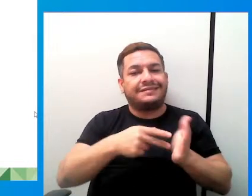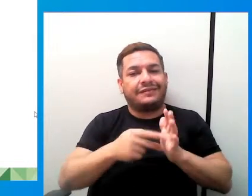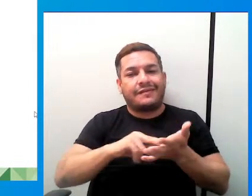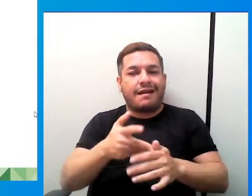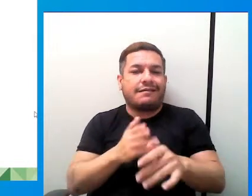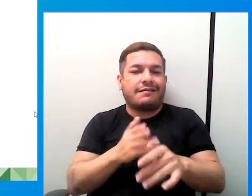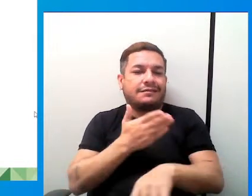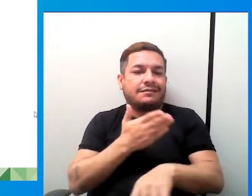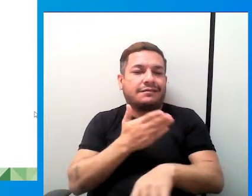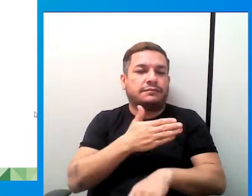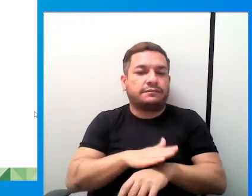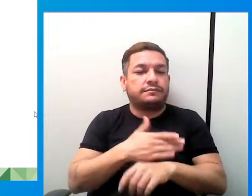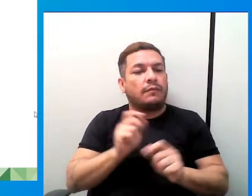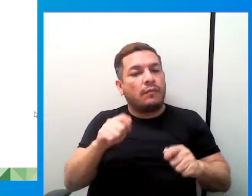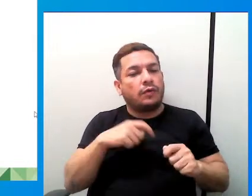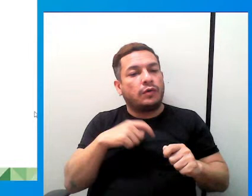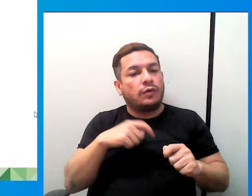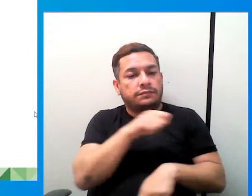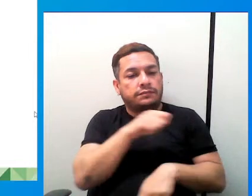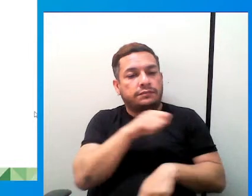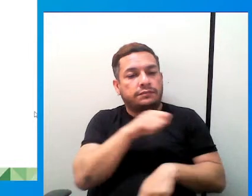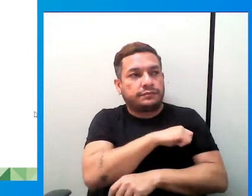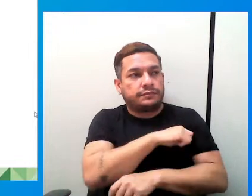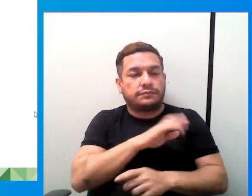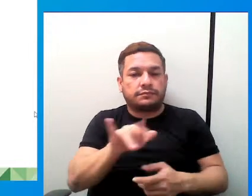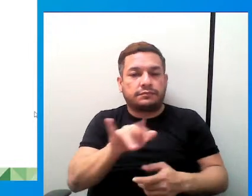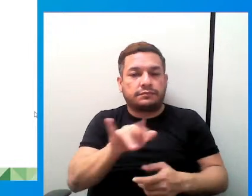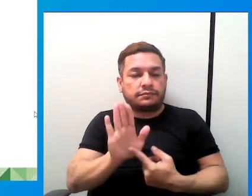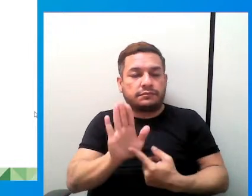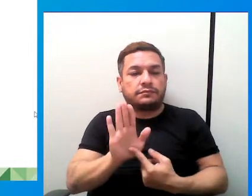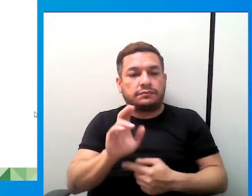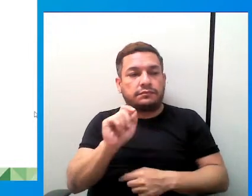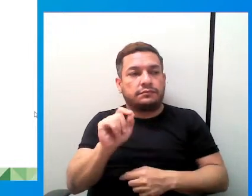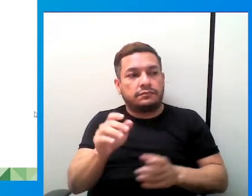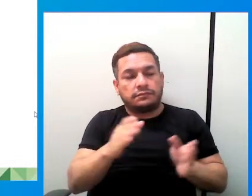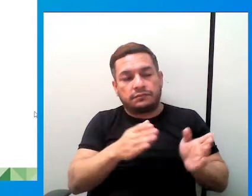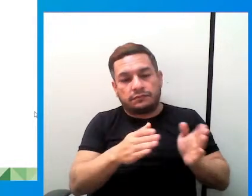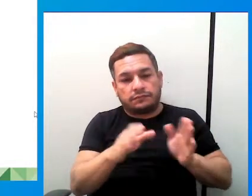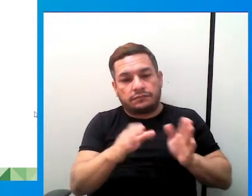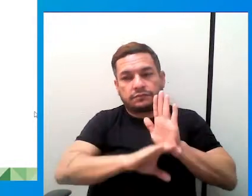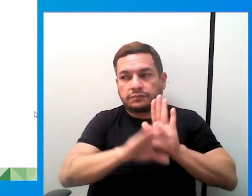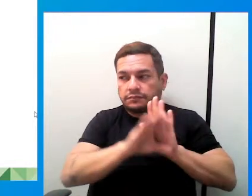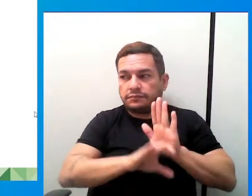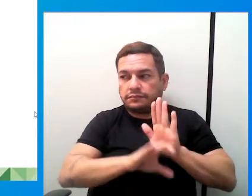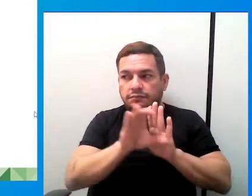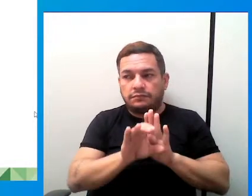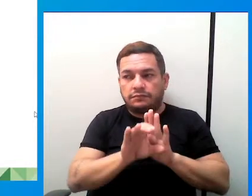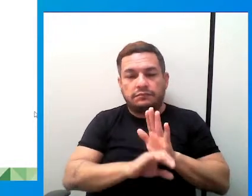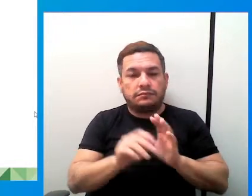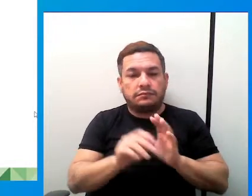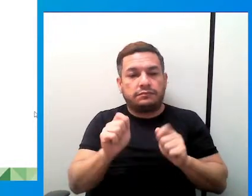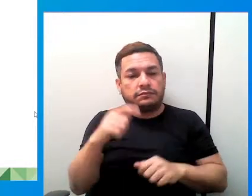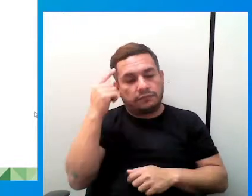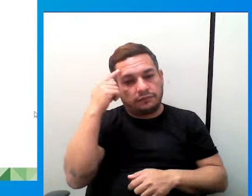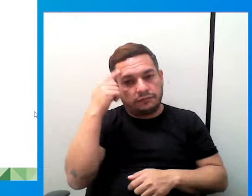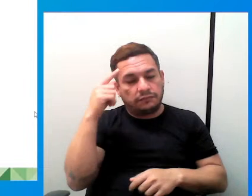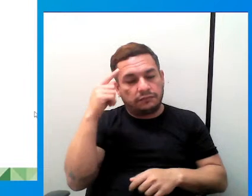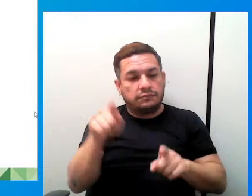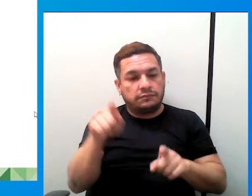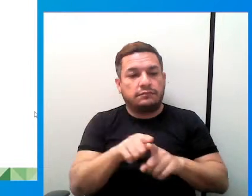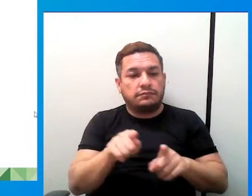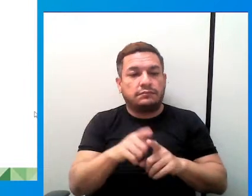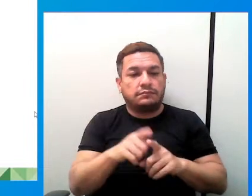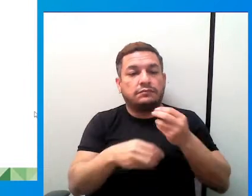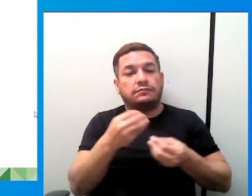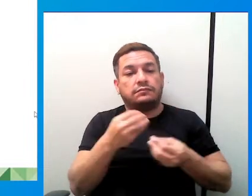em uma determinada aula em que ele vai trazer uma parte do conteúdo, né? Ele pode pensar na